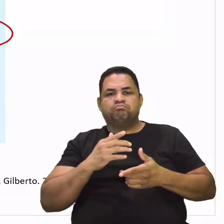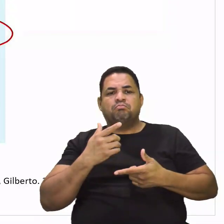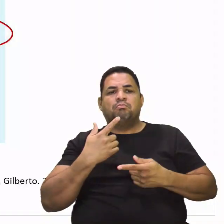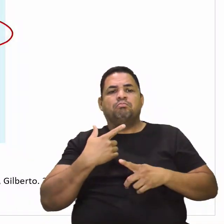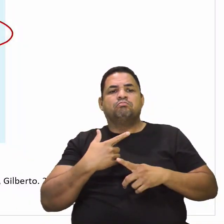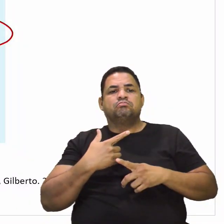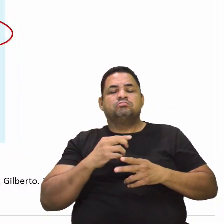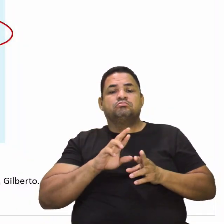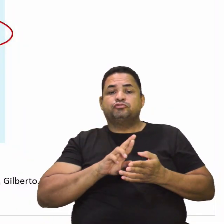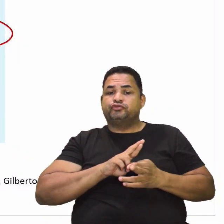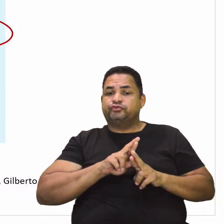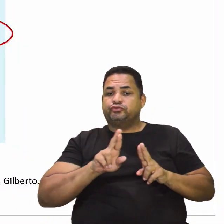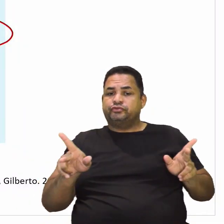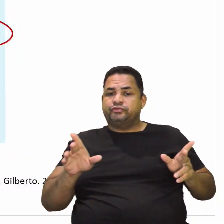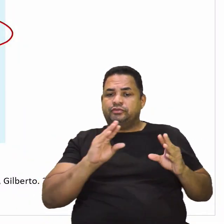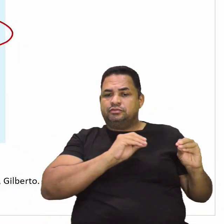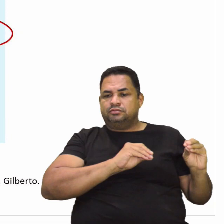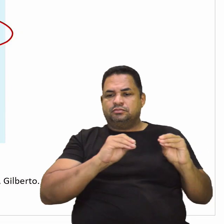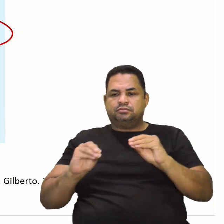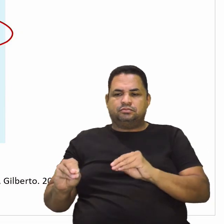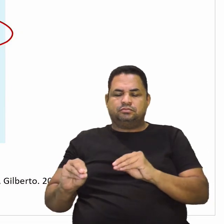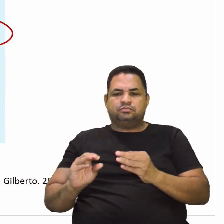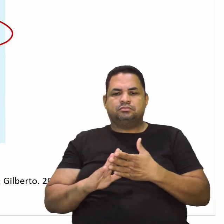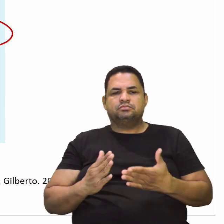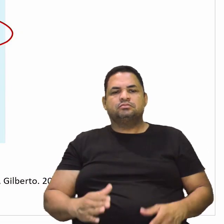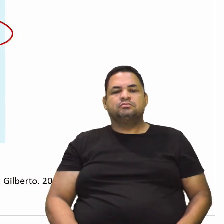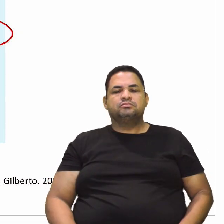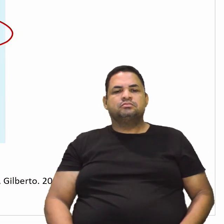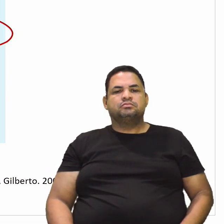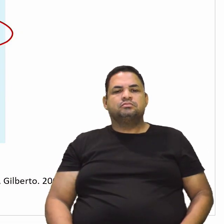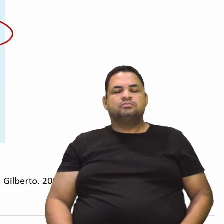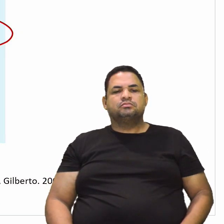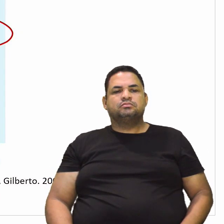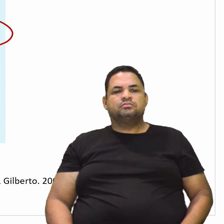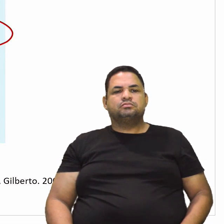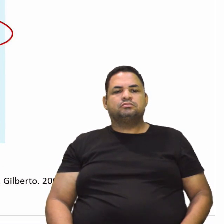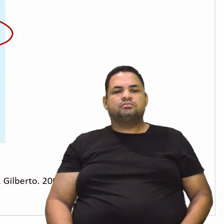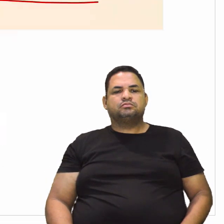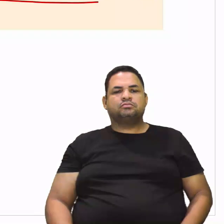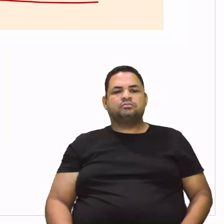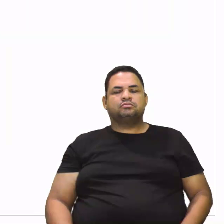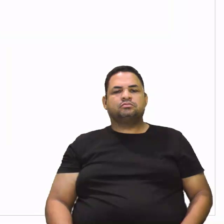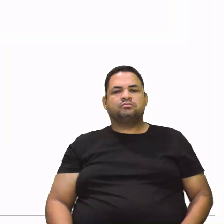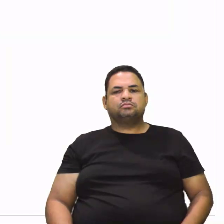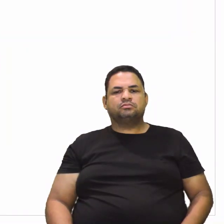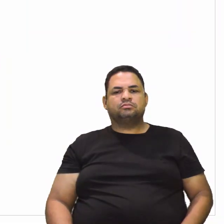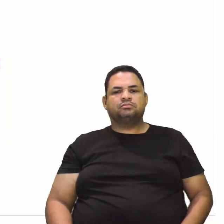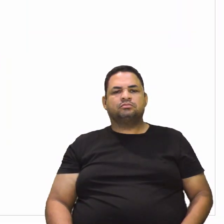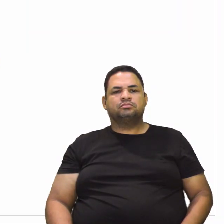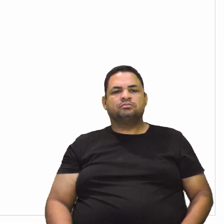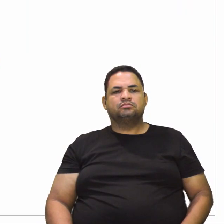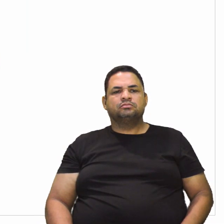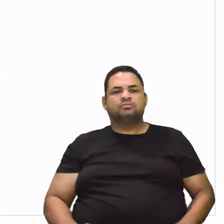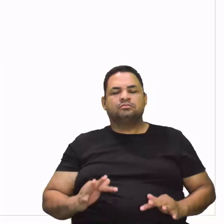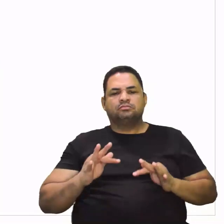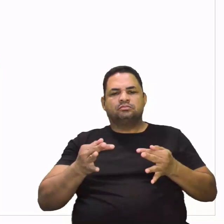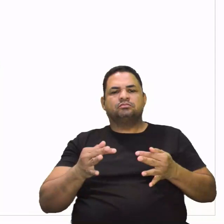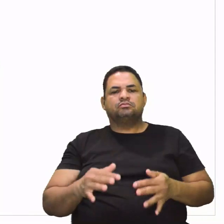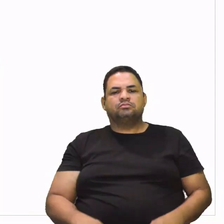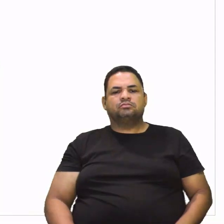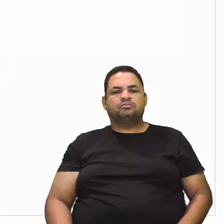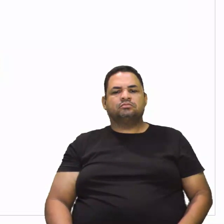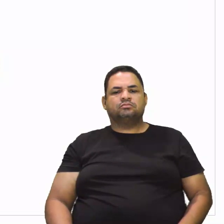processo de migração, como você viu aqui, ó, na lâmina anterior. Fechou? Bom,